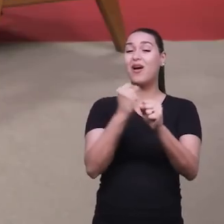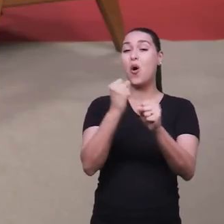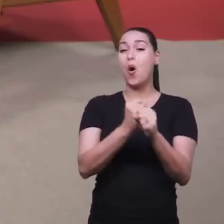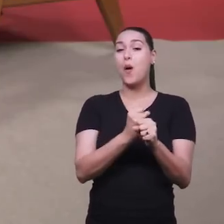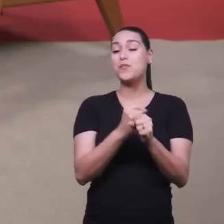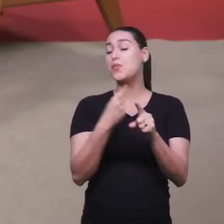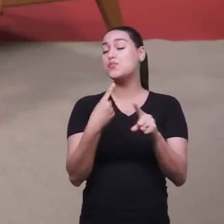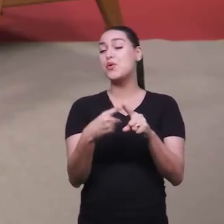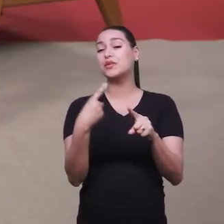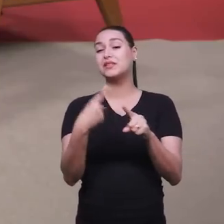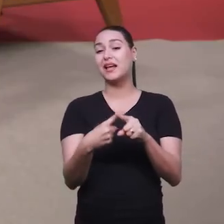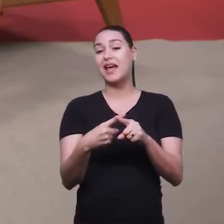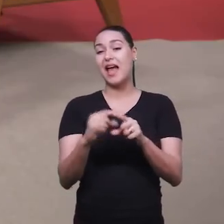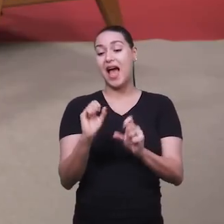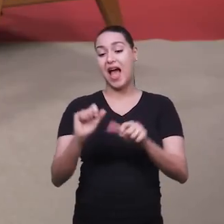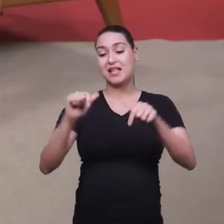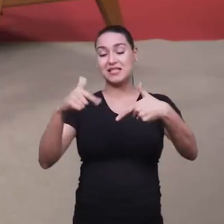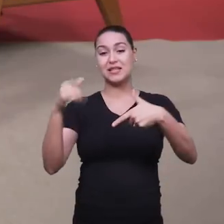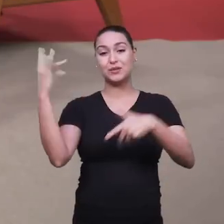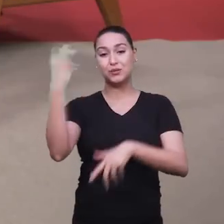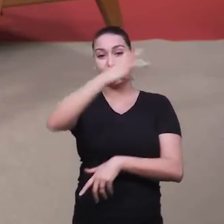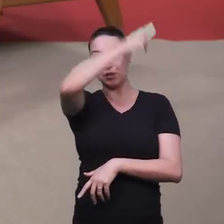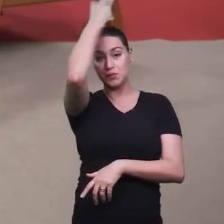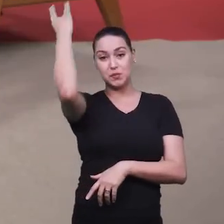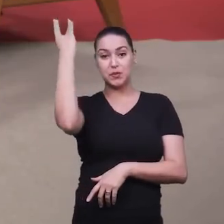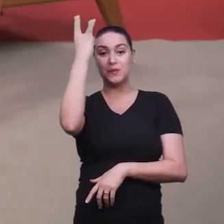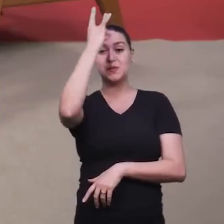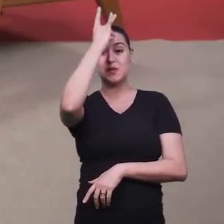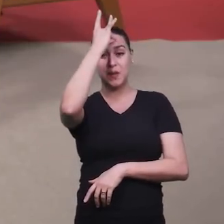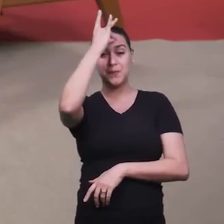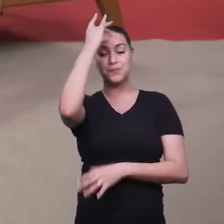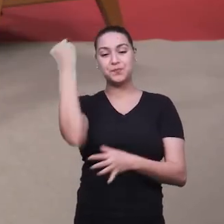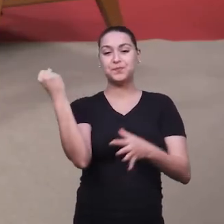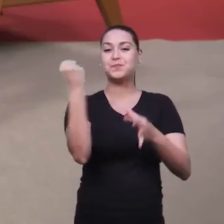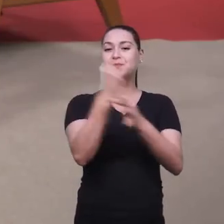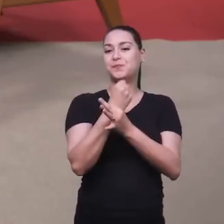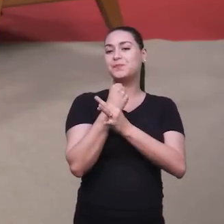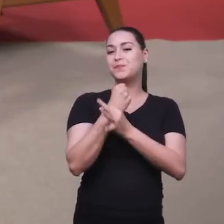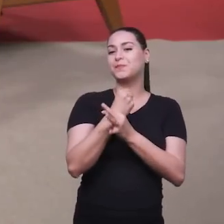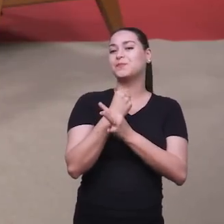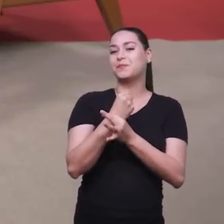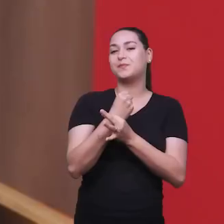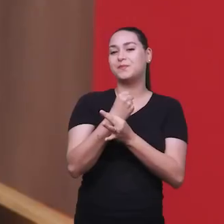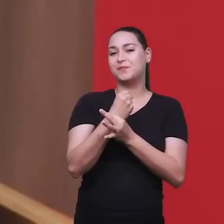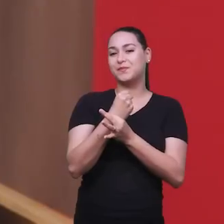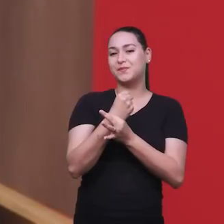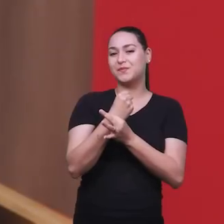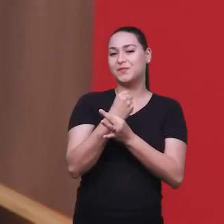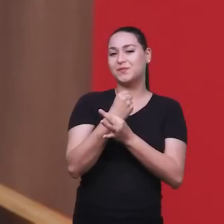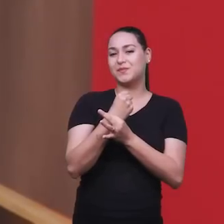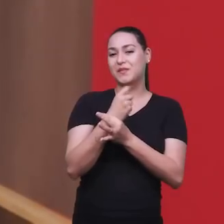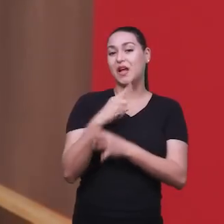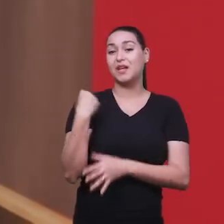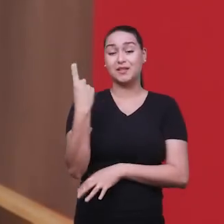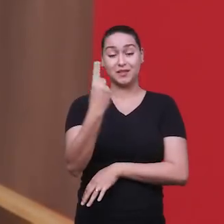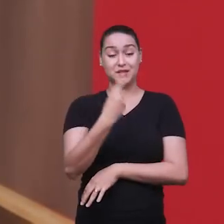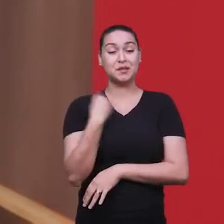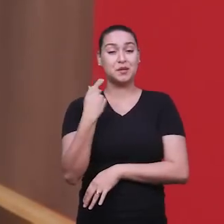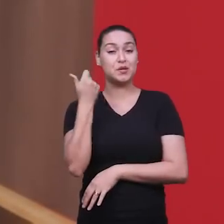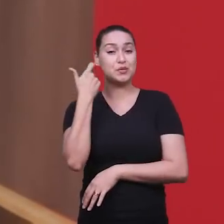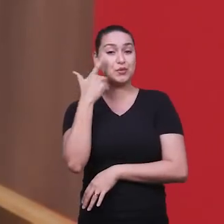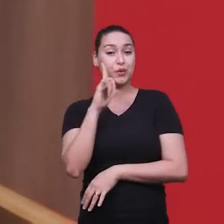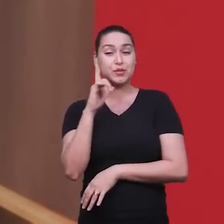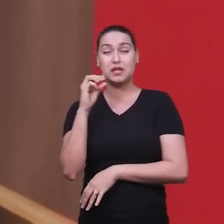quê? Porque a operação do Espírito Santo no nosso meio nos dá muita segurança de que nós